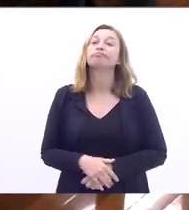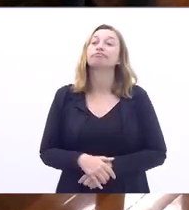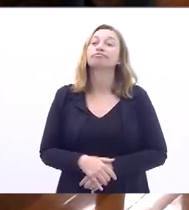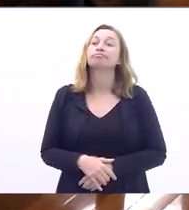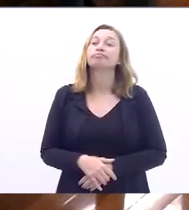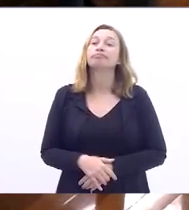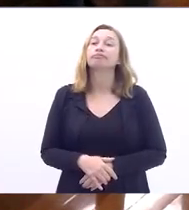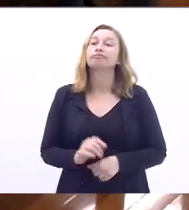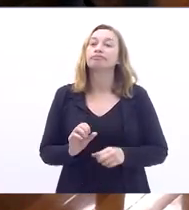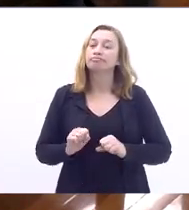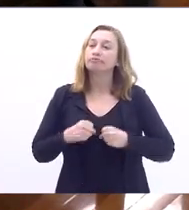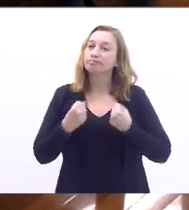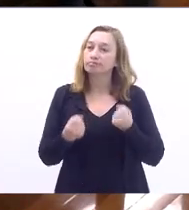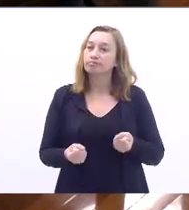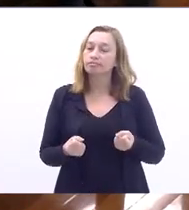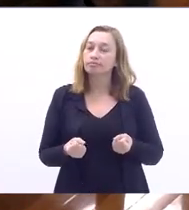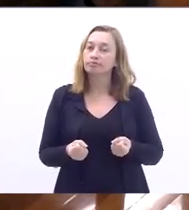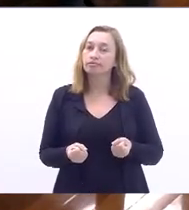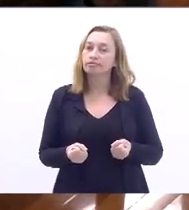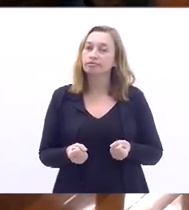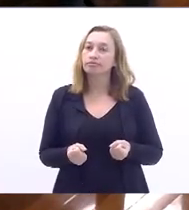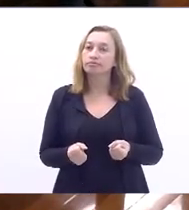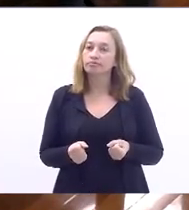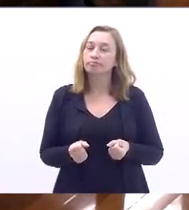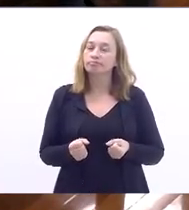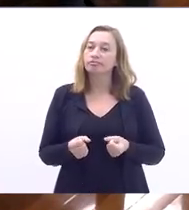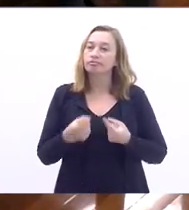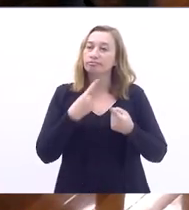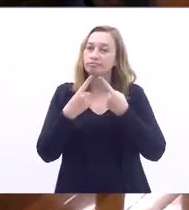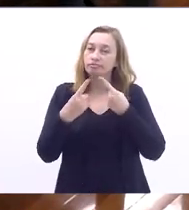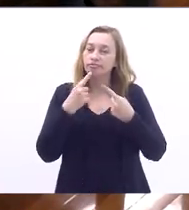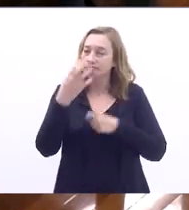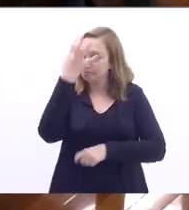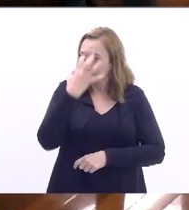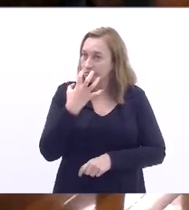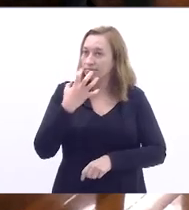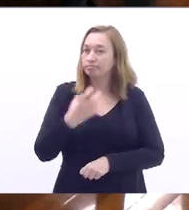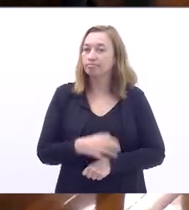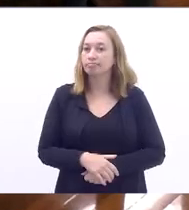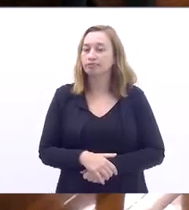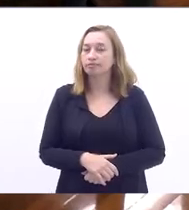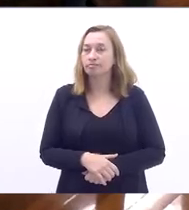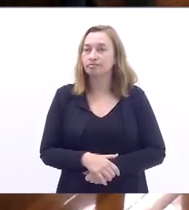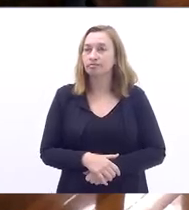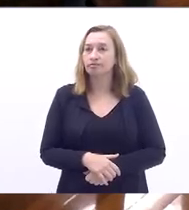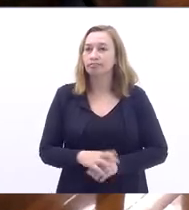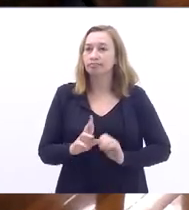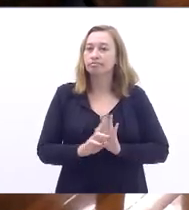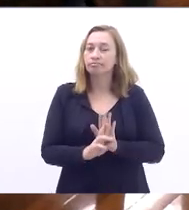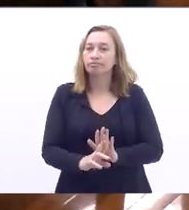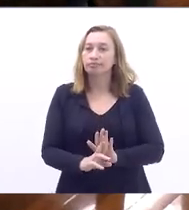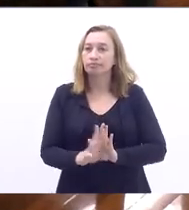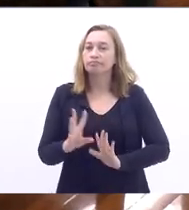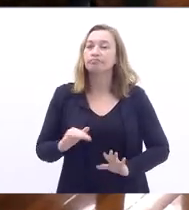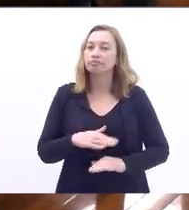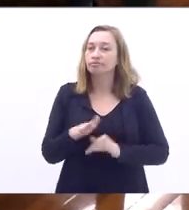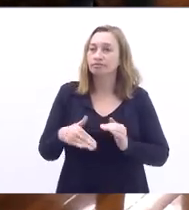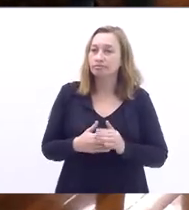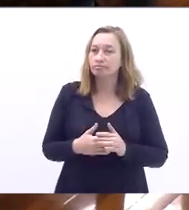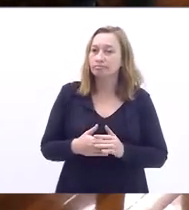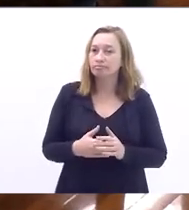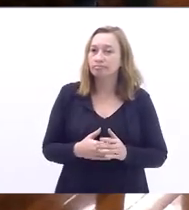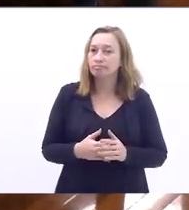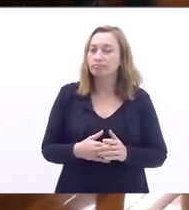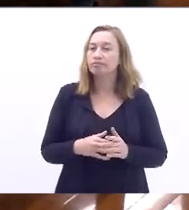gente é Faz o possível para levar esse debate com muita seriedade e garantir toda a representação mas